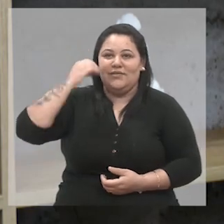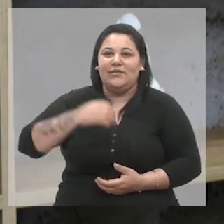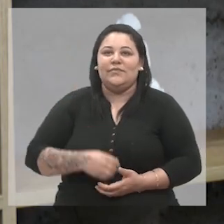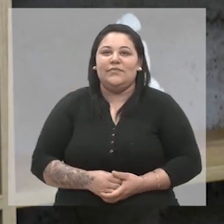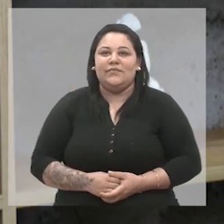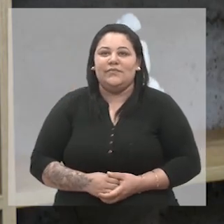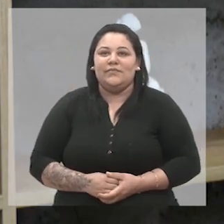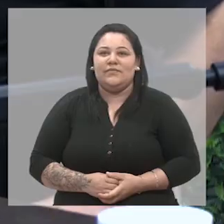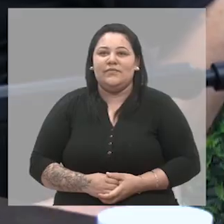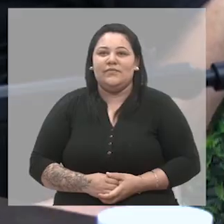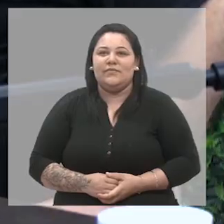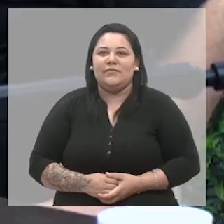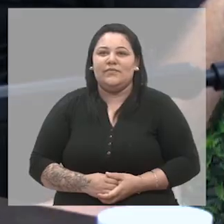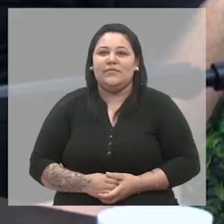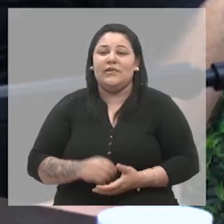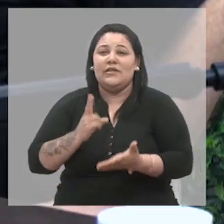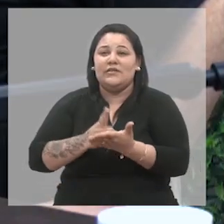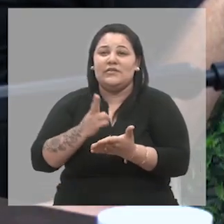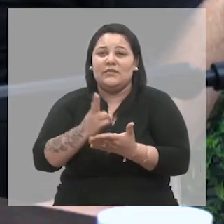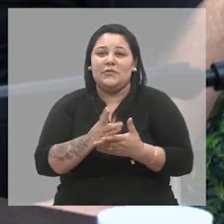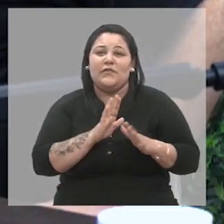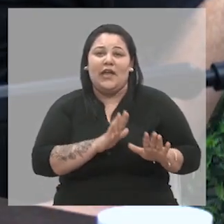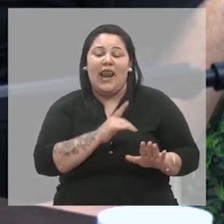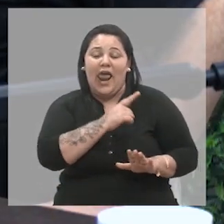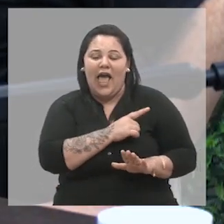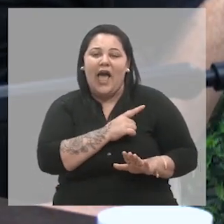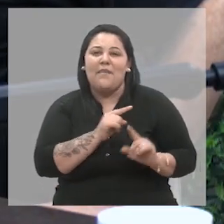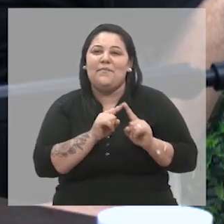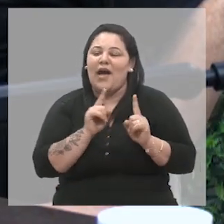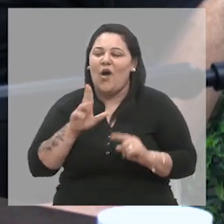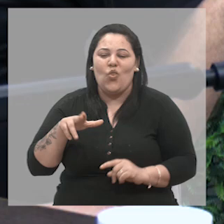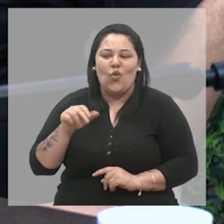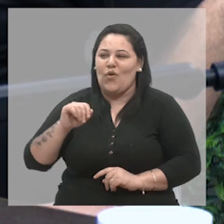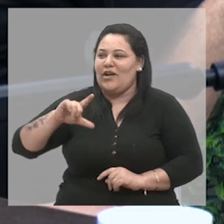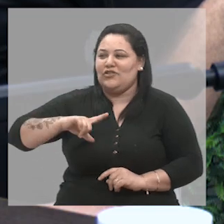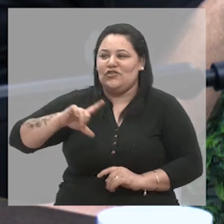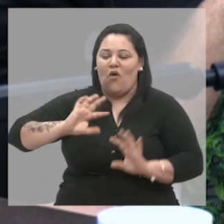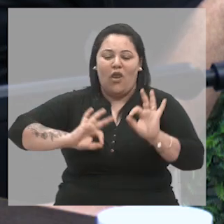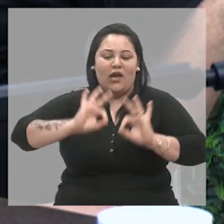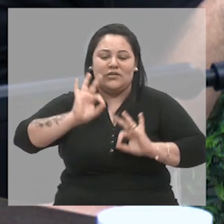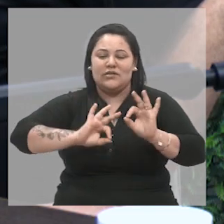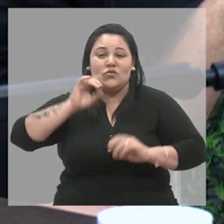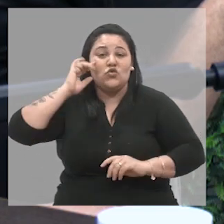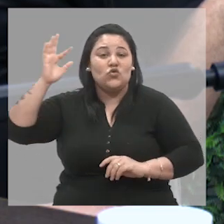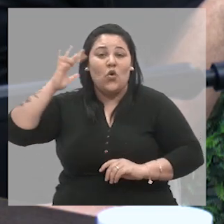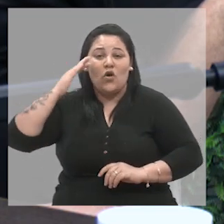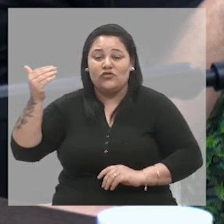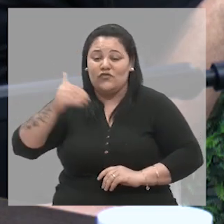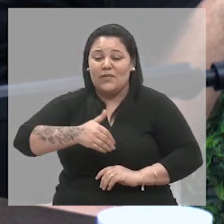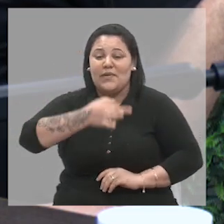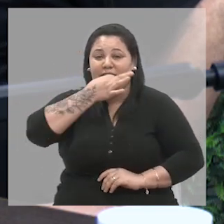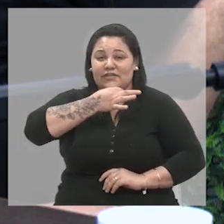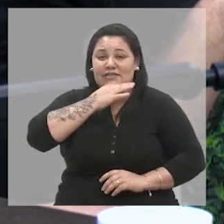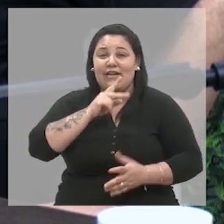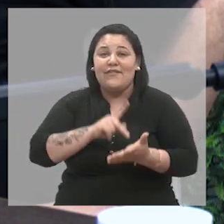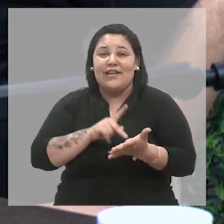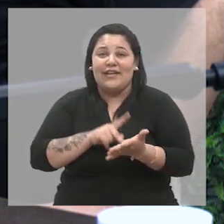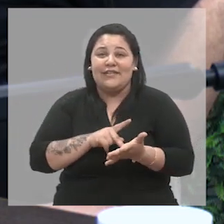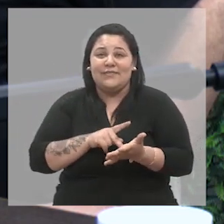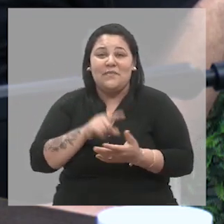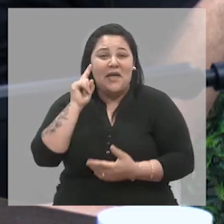De Porto Alegre. Sempre morei em Porto Alegre, minha família inteira é de lá, mas eu nunca tive esse plano de vir para Caxias do Sul. Na